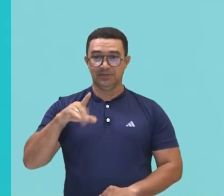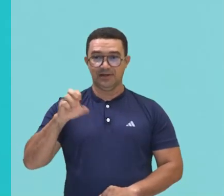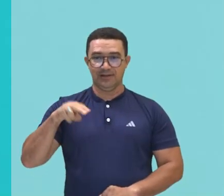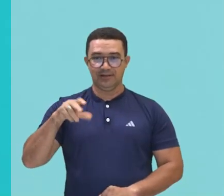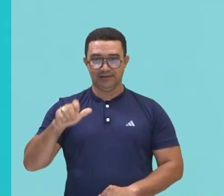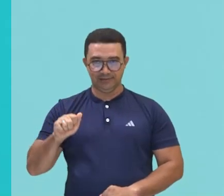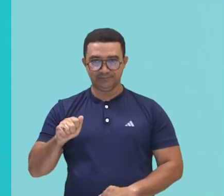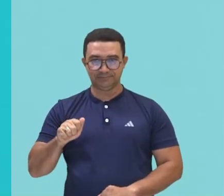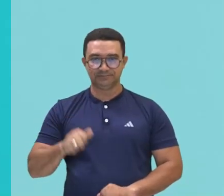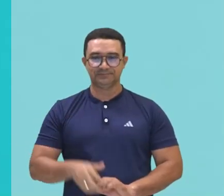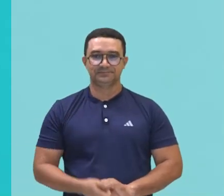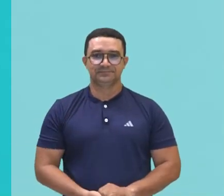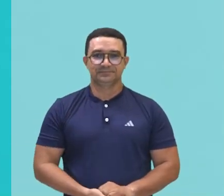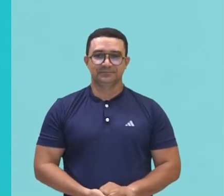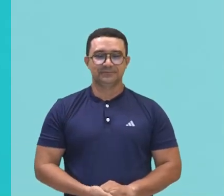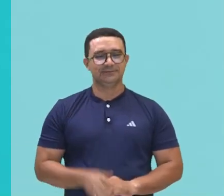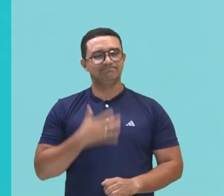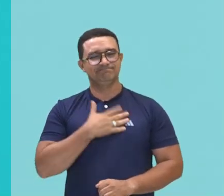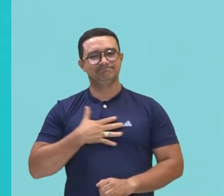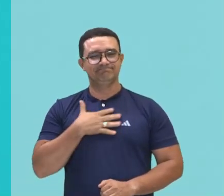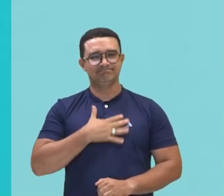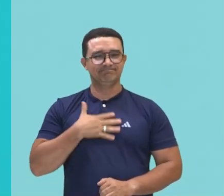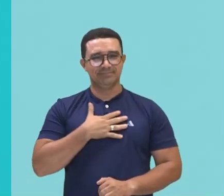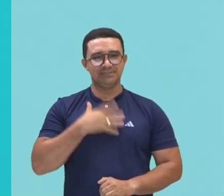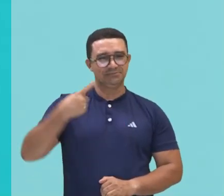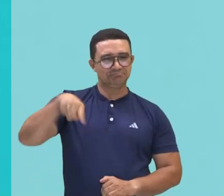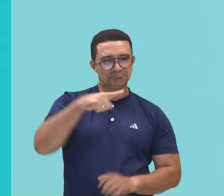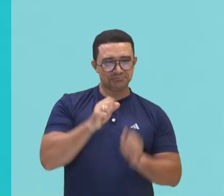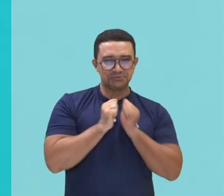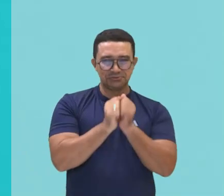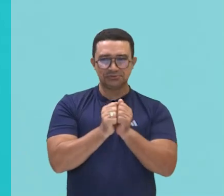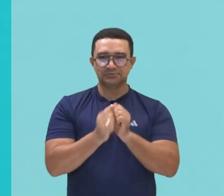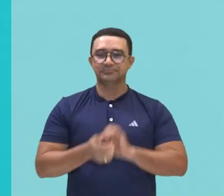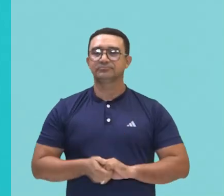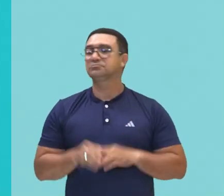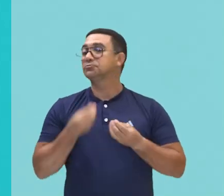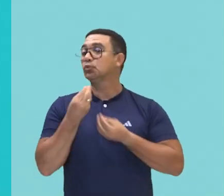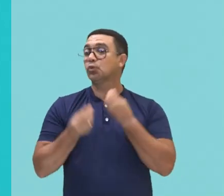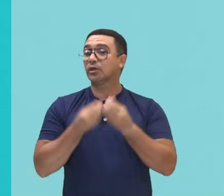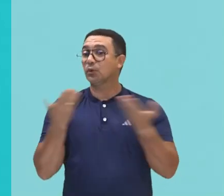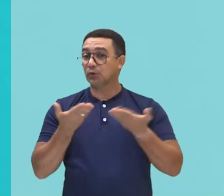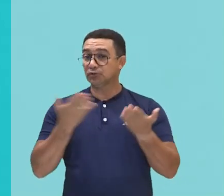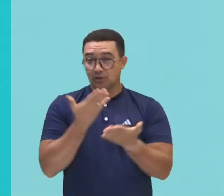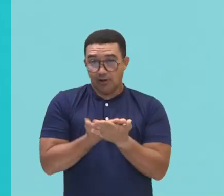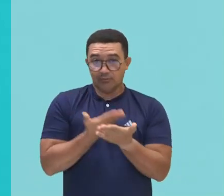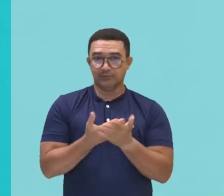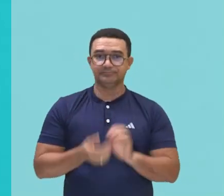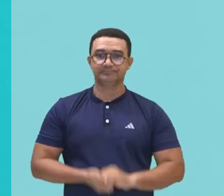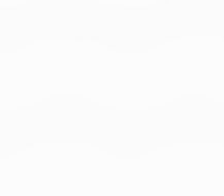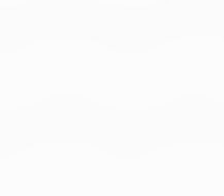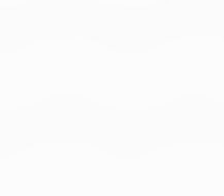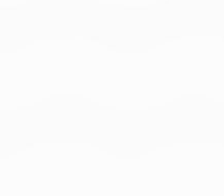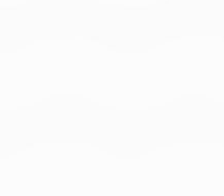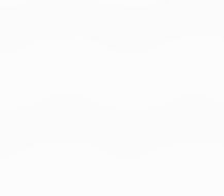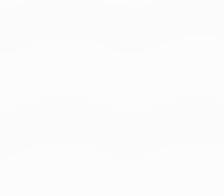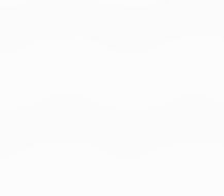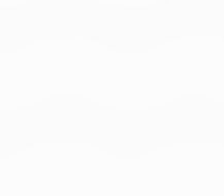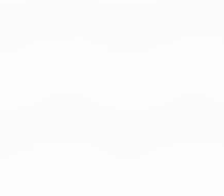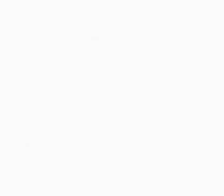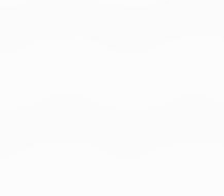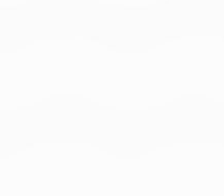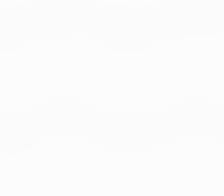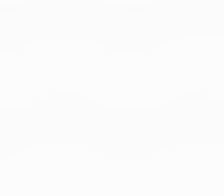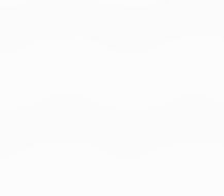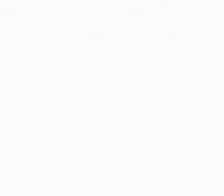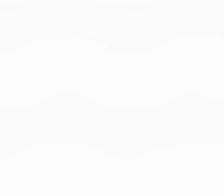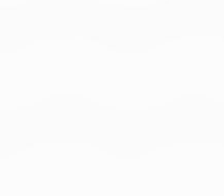um prazer tê-los aqui. Professora, afinal, o que nós vamos ter na nossa aula? Acompanhe aí comigo. Então, nossa aula de número 23